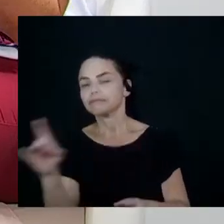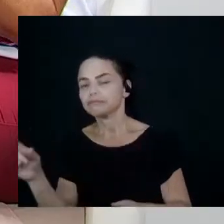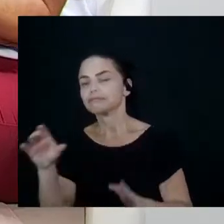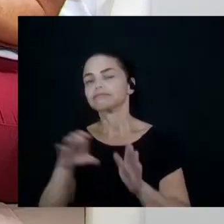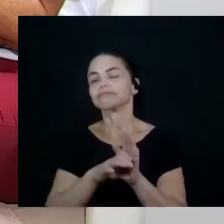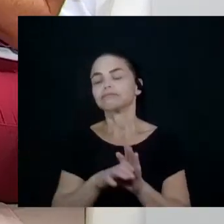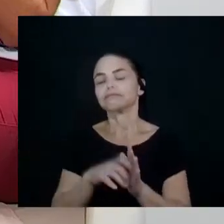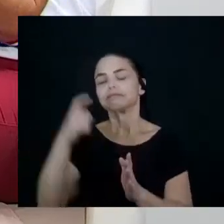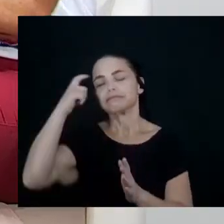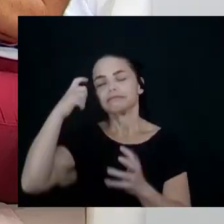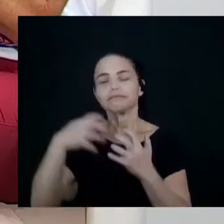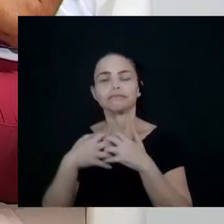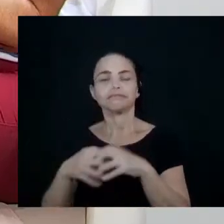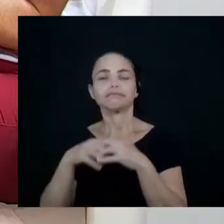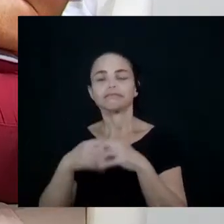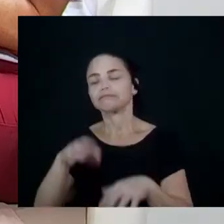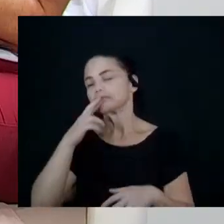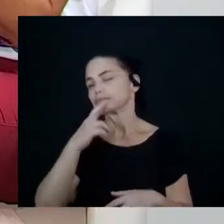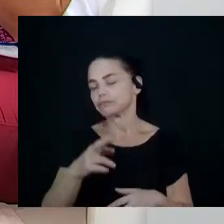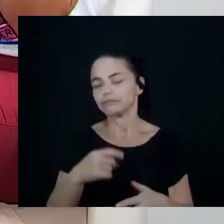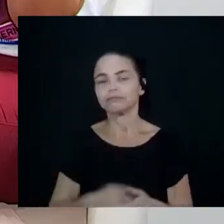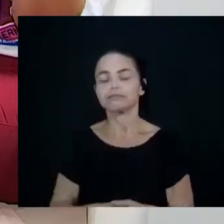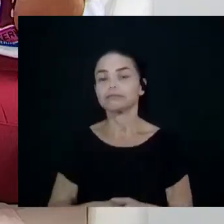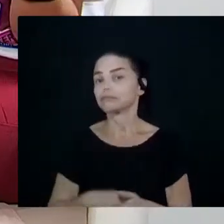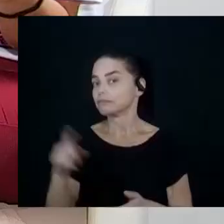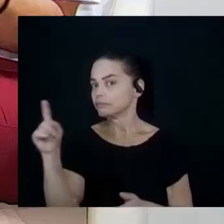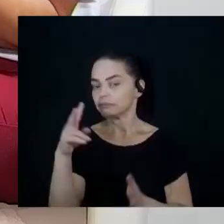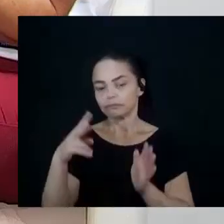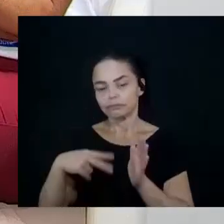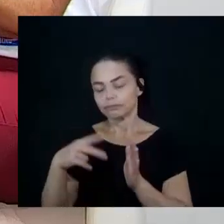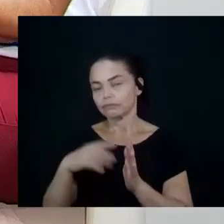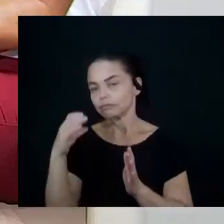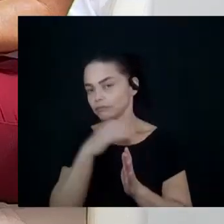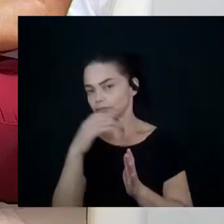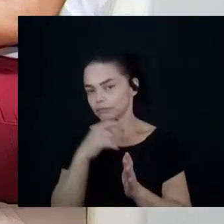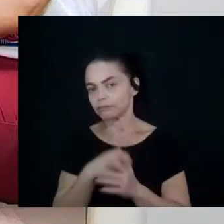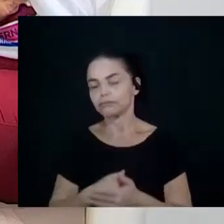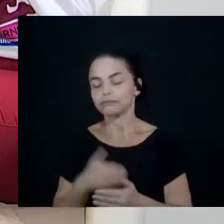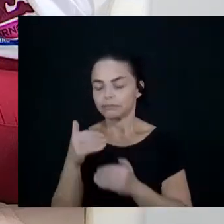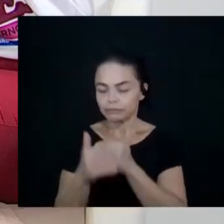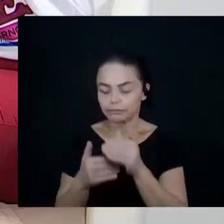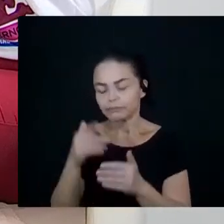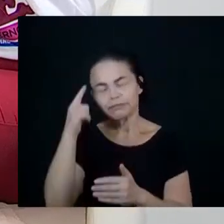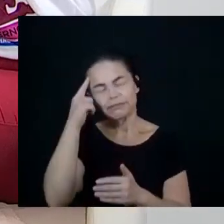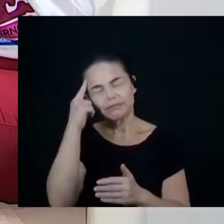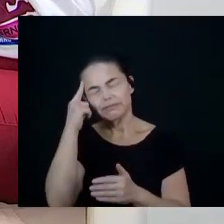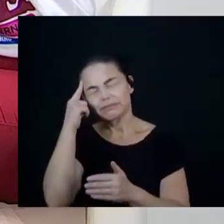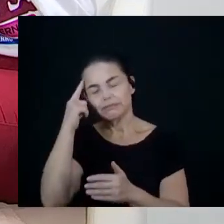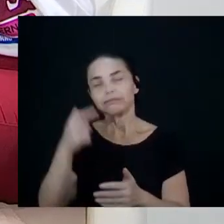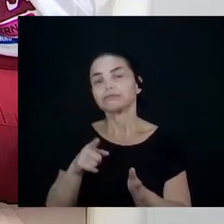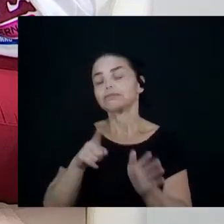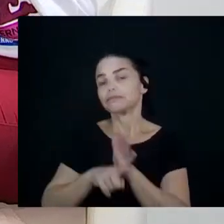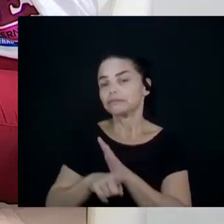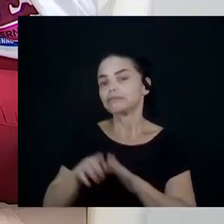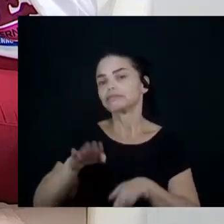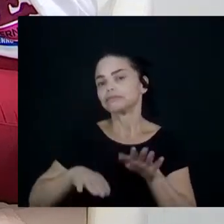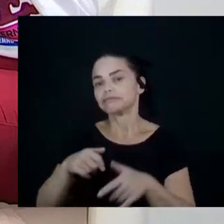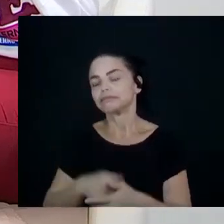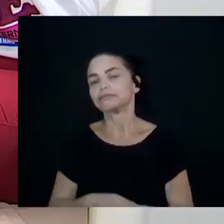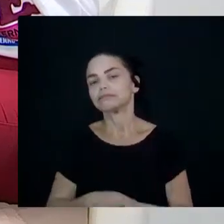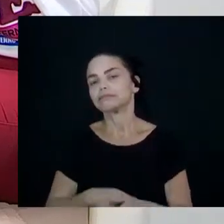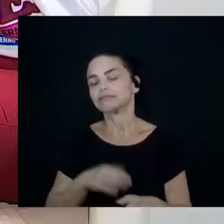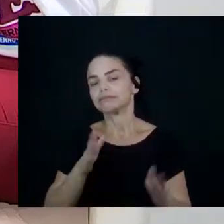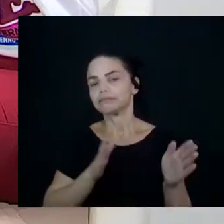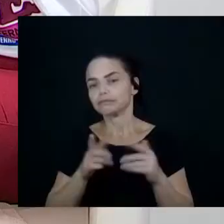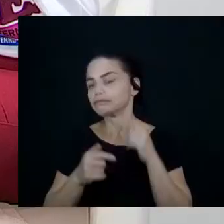refletir, responder. Não é um Sim. livro para ler rápido, é um livro para ler aos poucos. E as perguntas, às vezes, também, dependendo do momento da vida que a gente